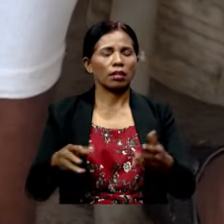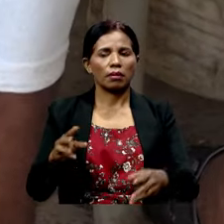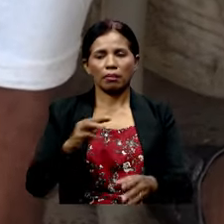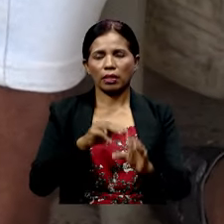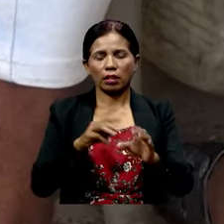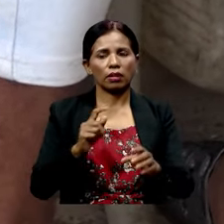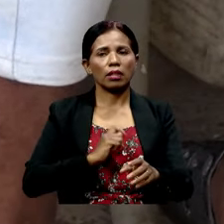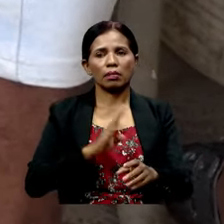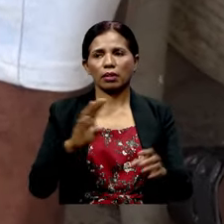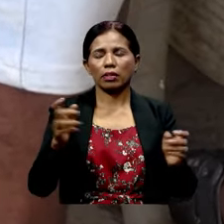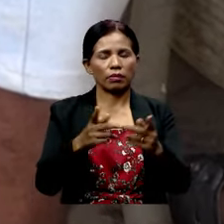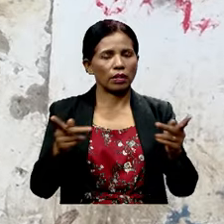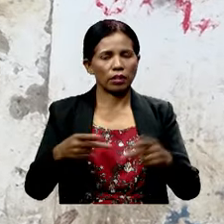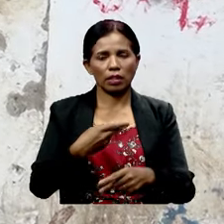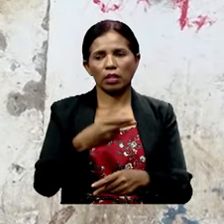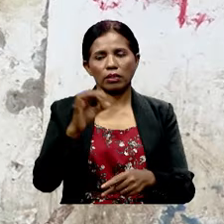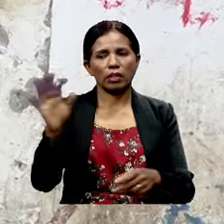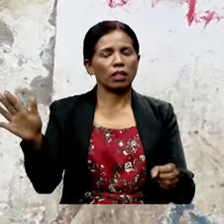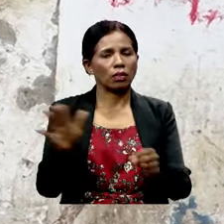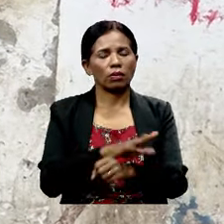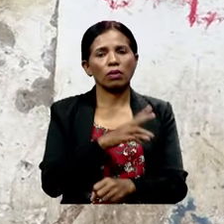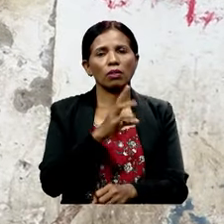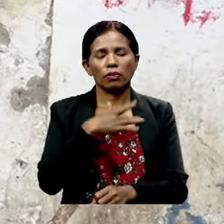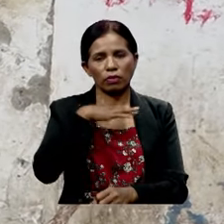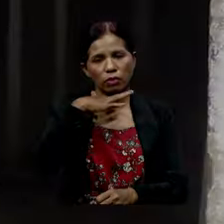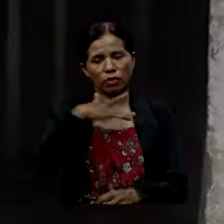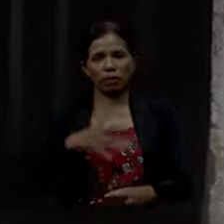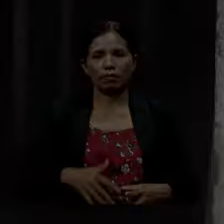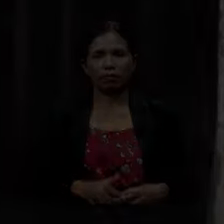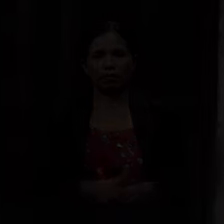já vemos no fato ensinamento sira na Conho Foer Abraão Amaral, Lamberto da Silva, GMN.